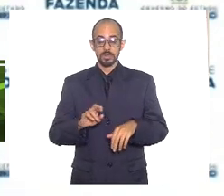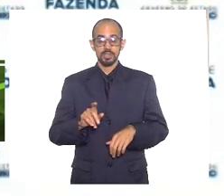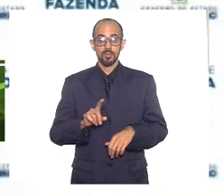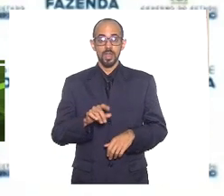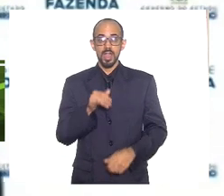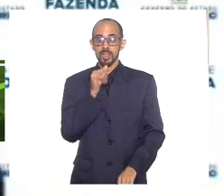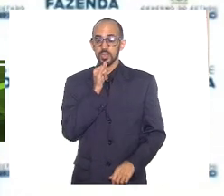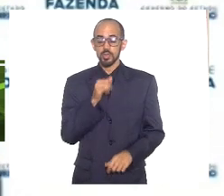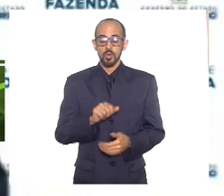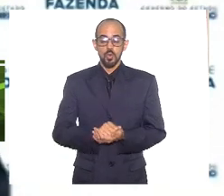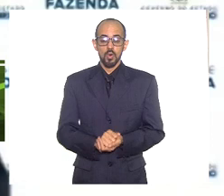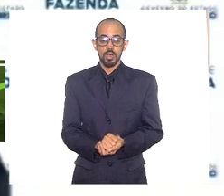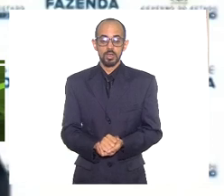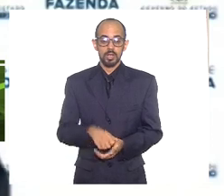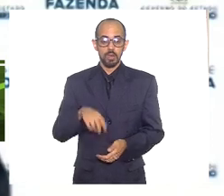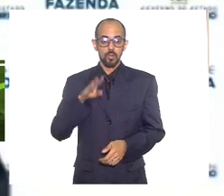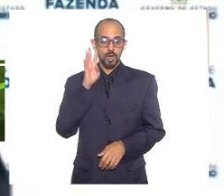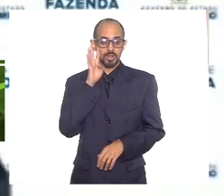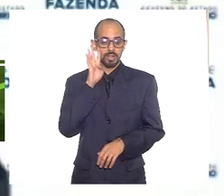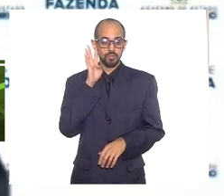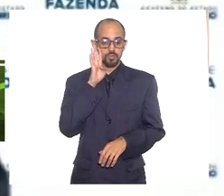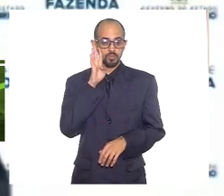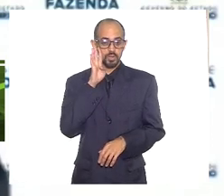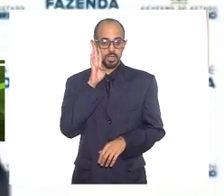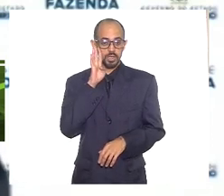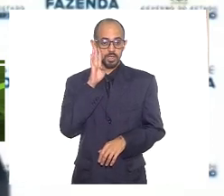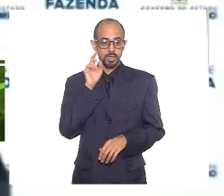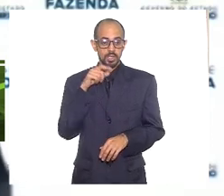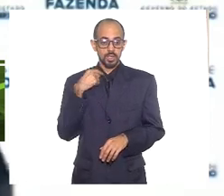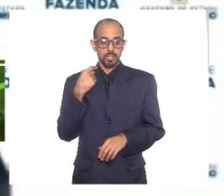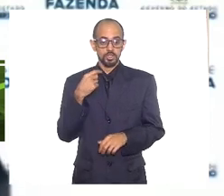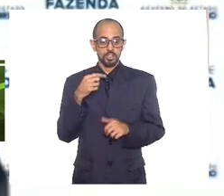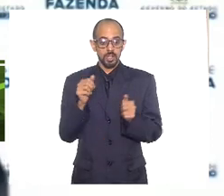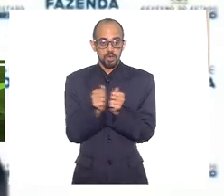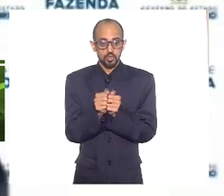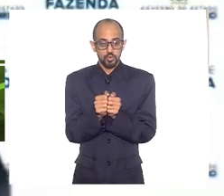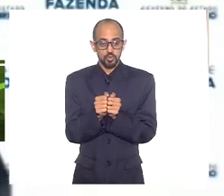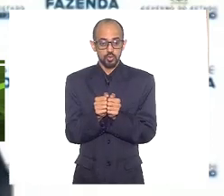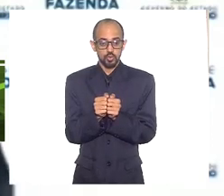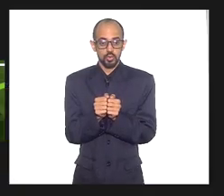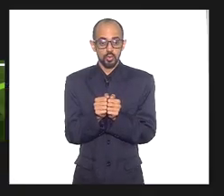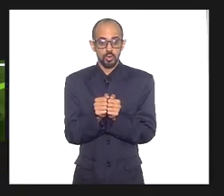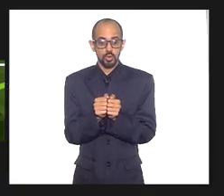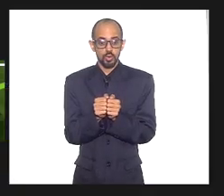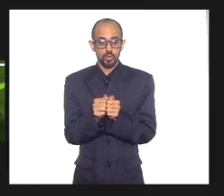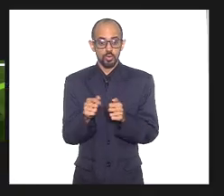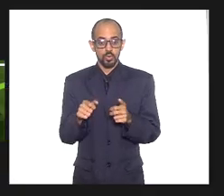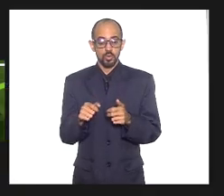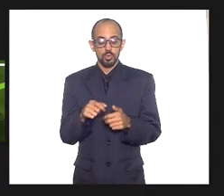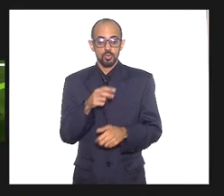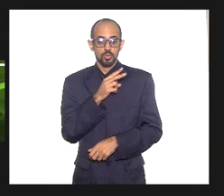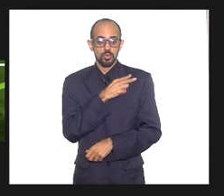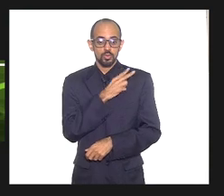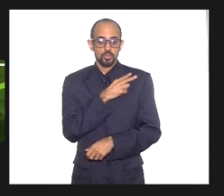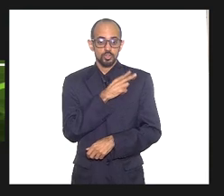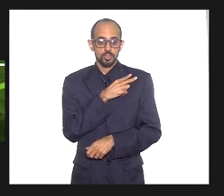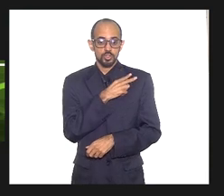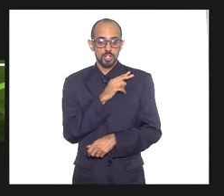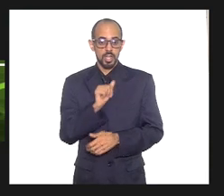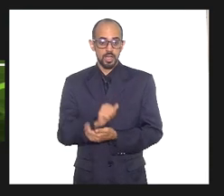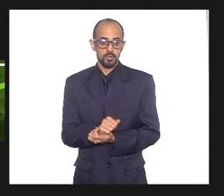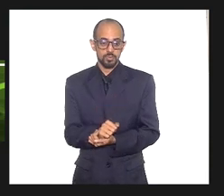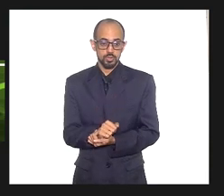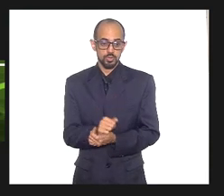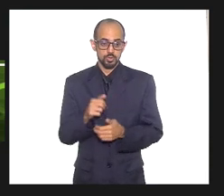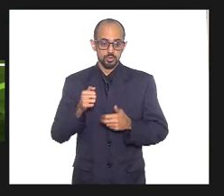quarta-feira passada, reuniu todos os chefes dos poderes, mais o Ministério Público, mais o TCE, mais